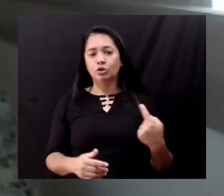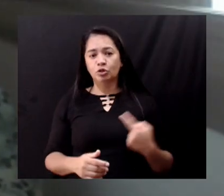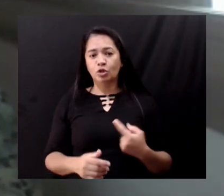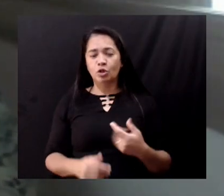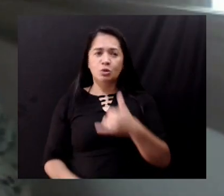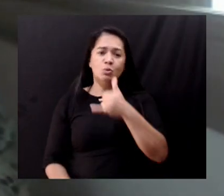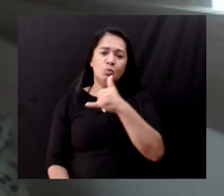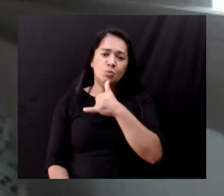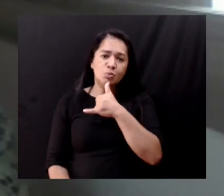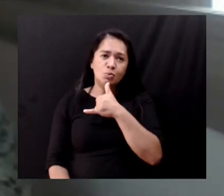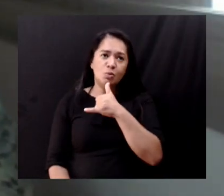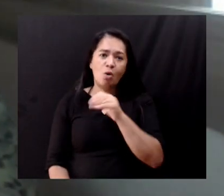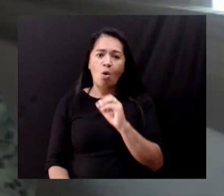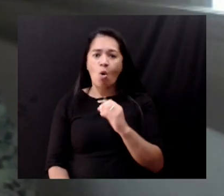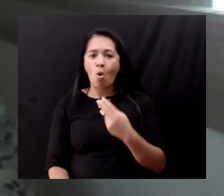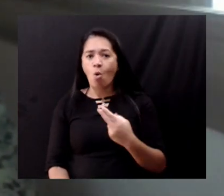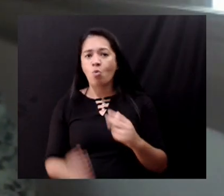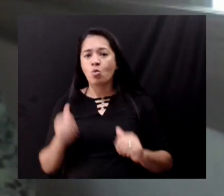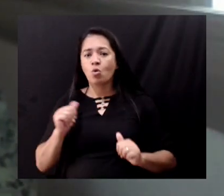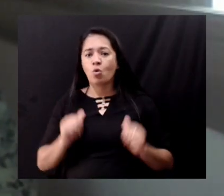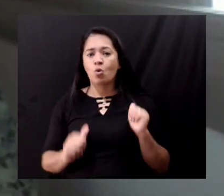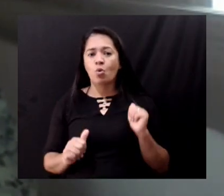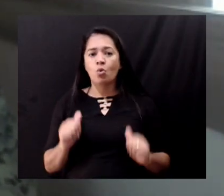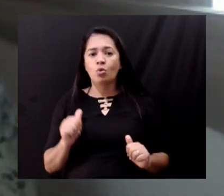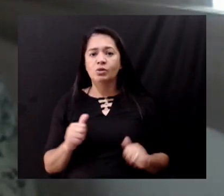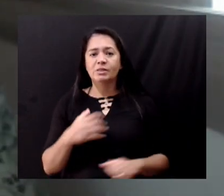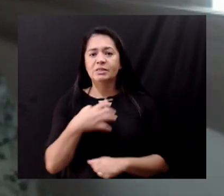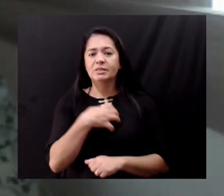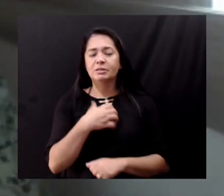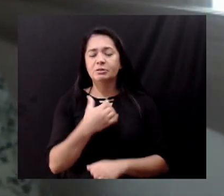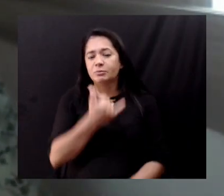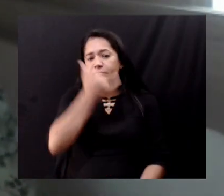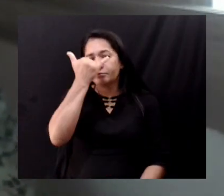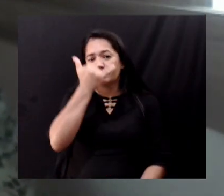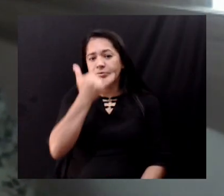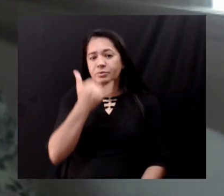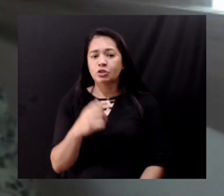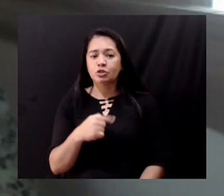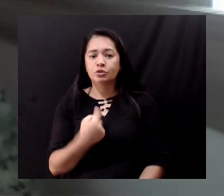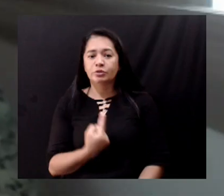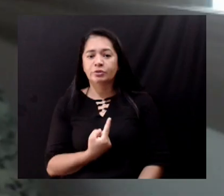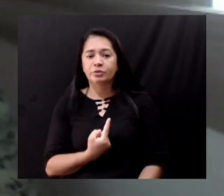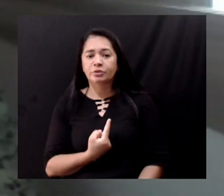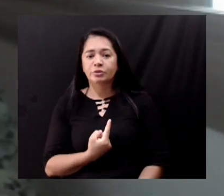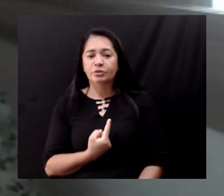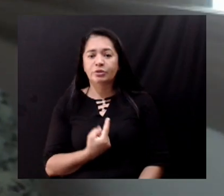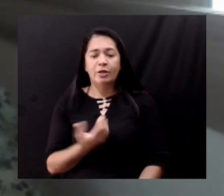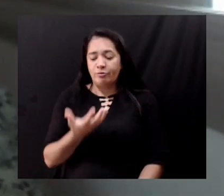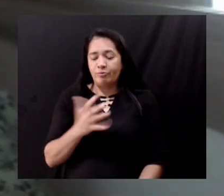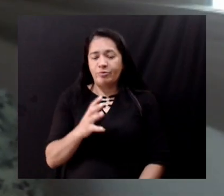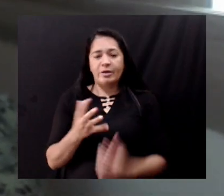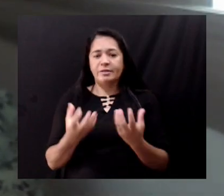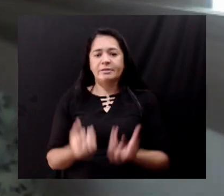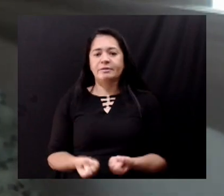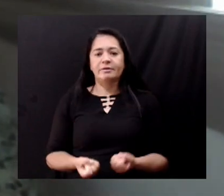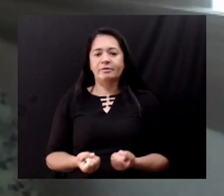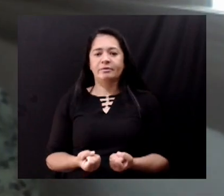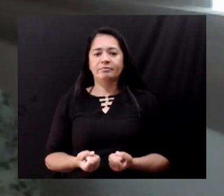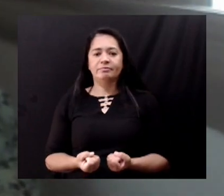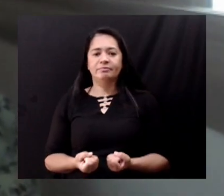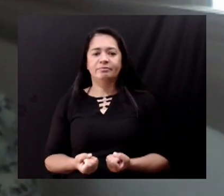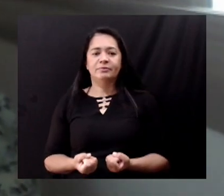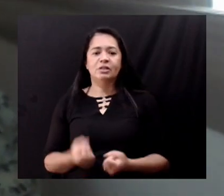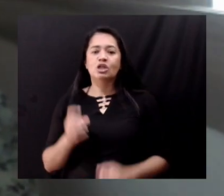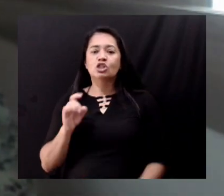fica ansioso, quando a gente se sente frustrado, a gente não quer lidar com aquilo de uma maneira boa. A gente apenas quer fazer